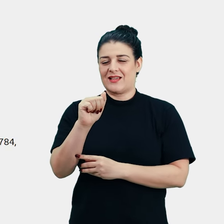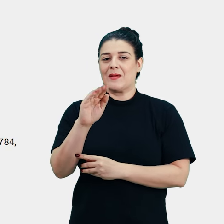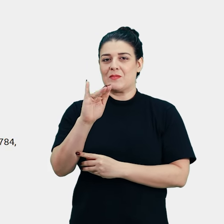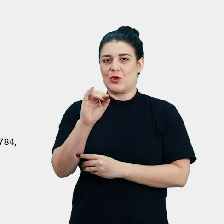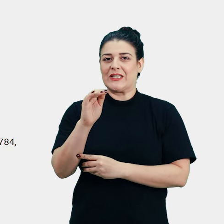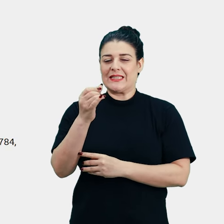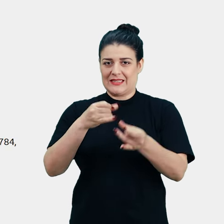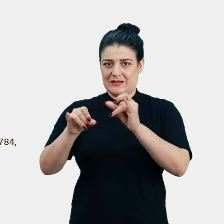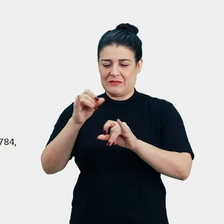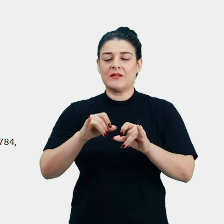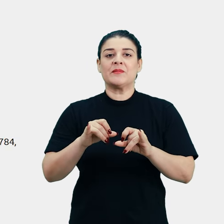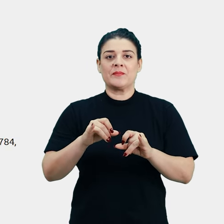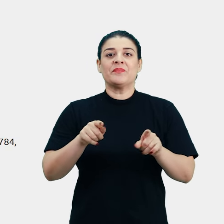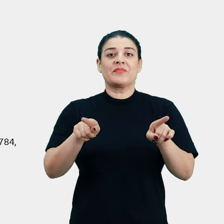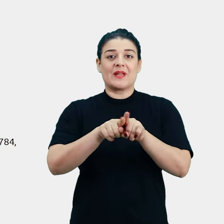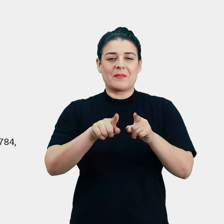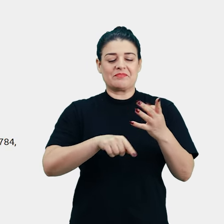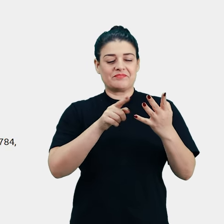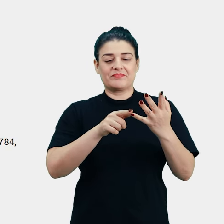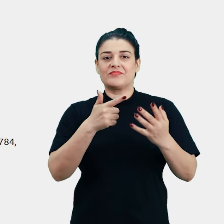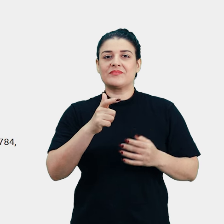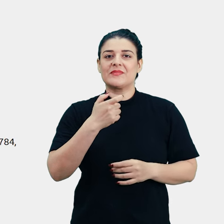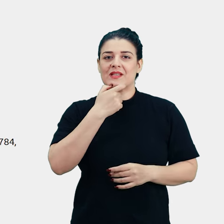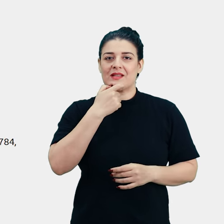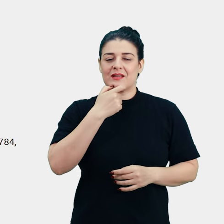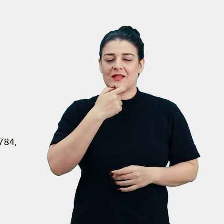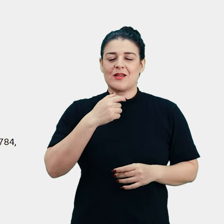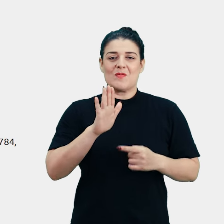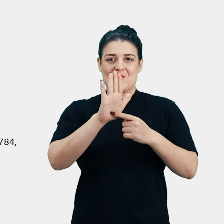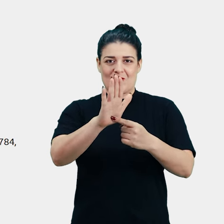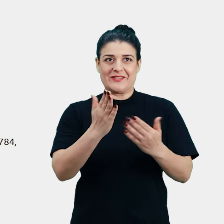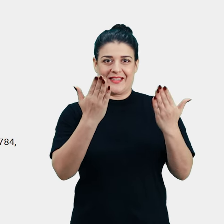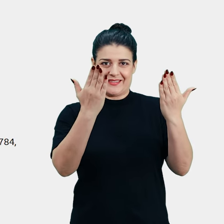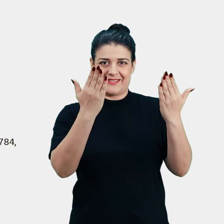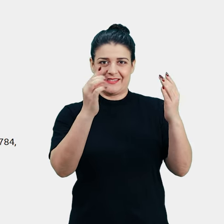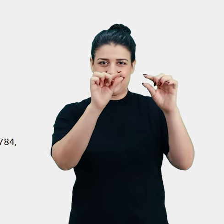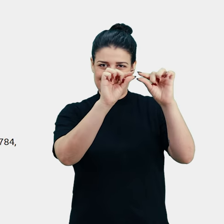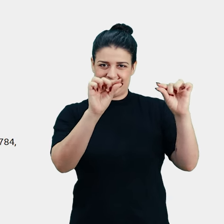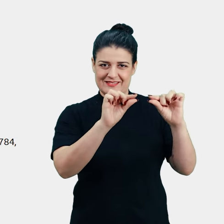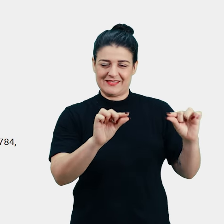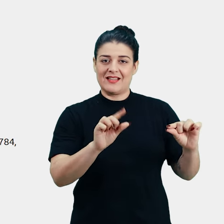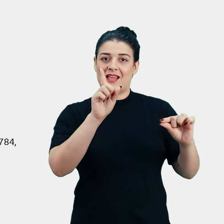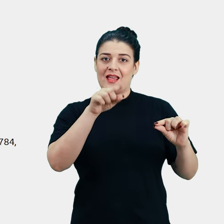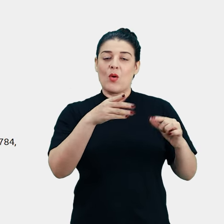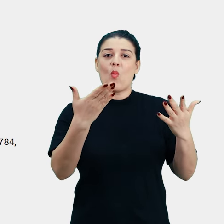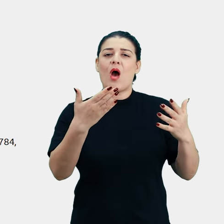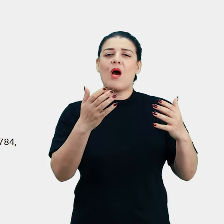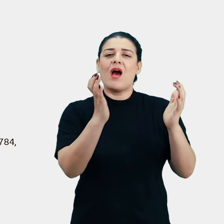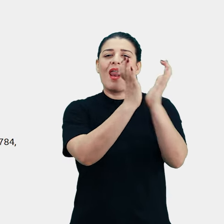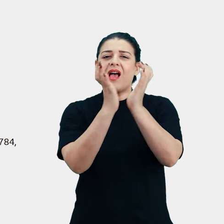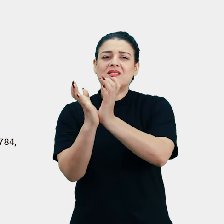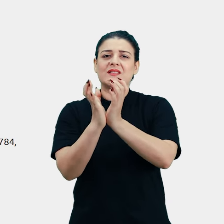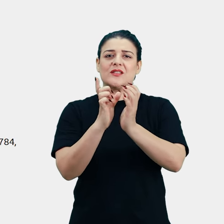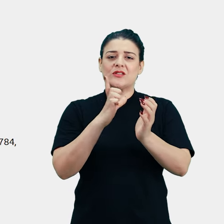impressão digital metabólica, que a gente chama do inglês de metabolic fingerprint, que é a classificação de amostras de acordo com a sua